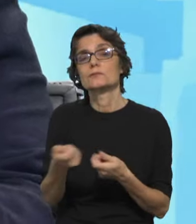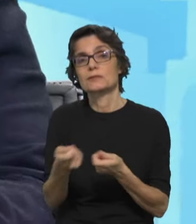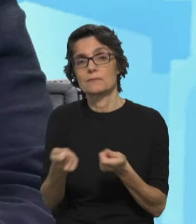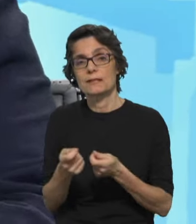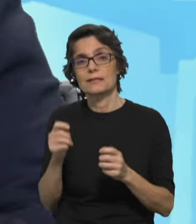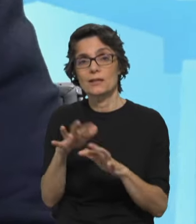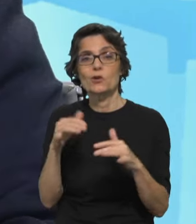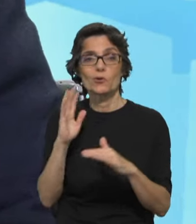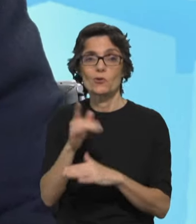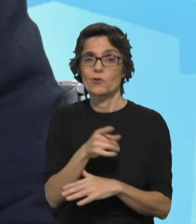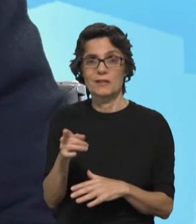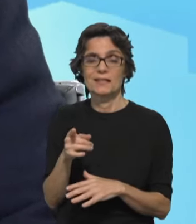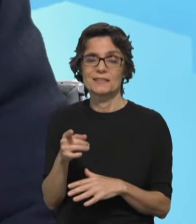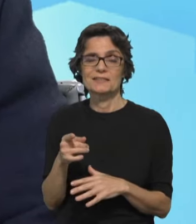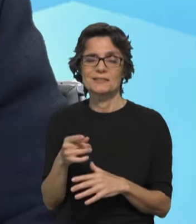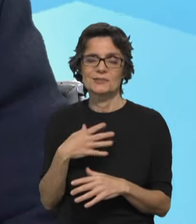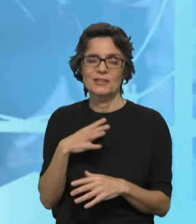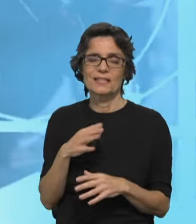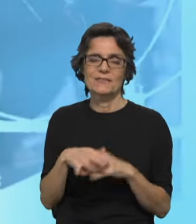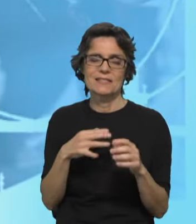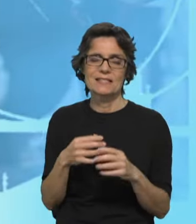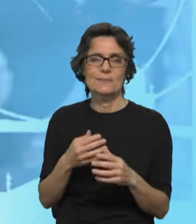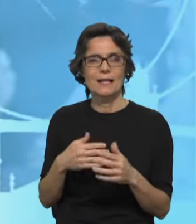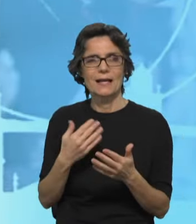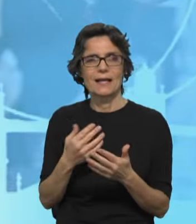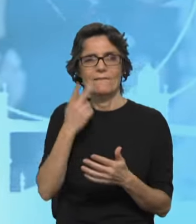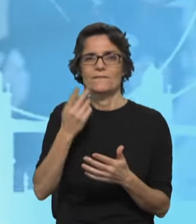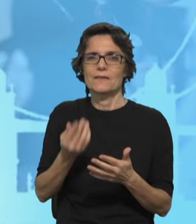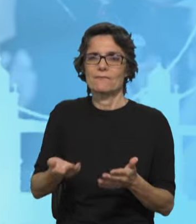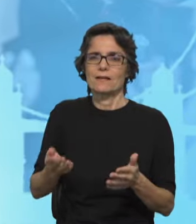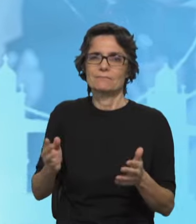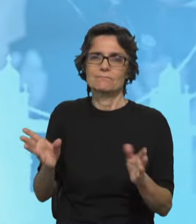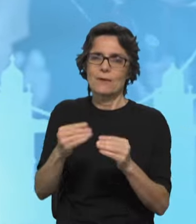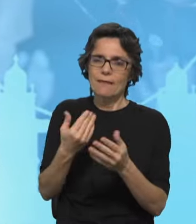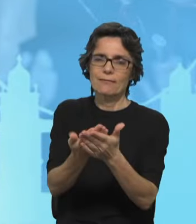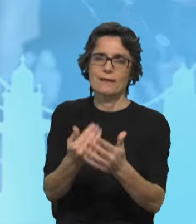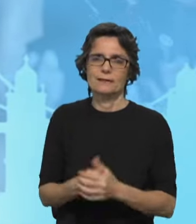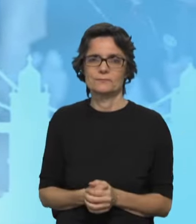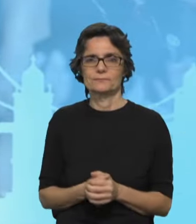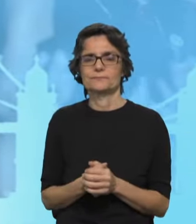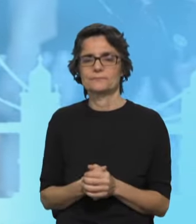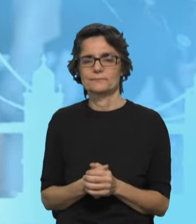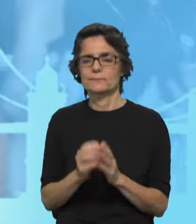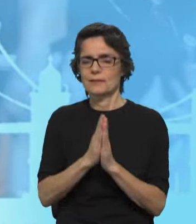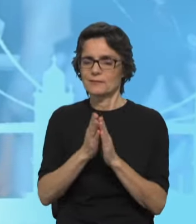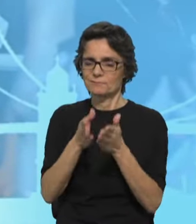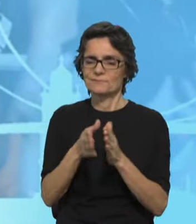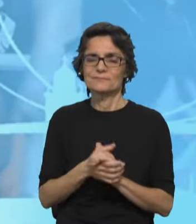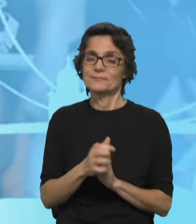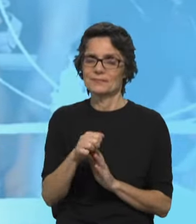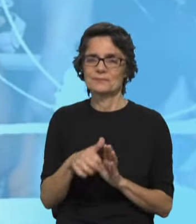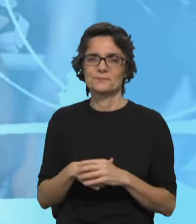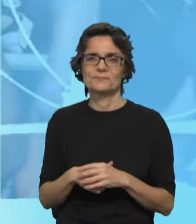ajudar a reativar na vida da Diocese. E para afirmar essa centralidade sem dúvida, da Eucaristia. Neste programa reservamos em